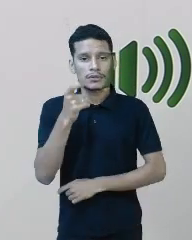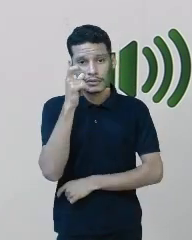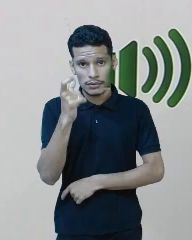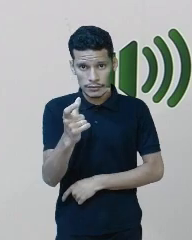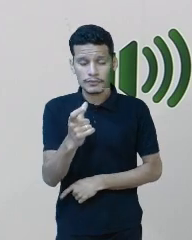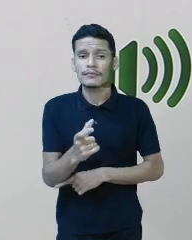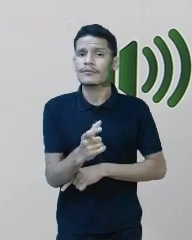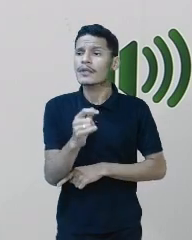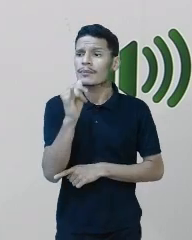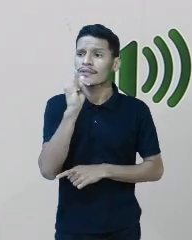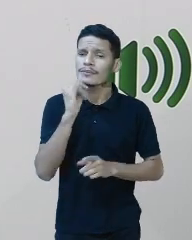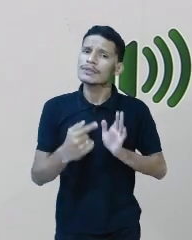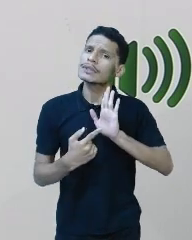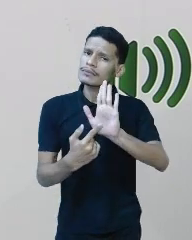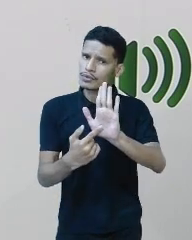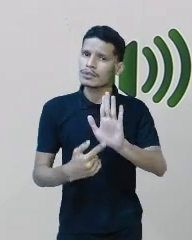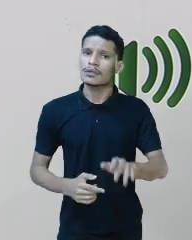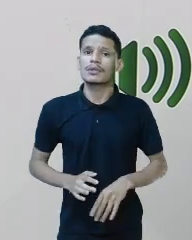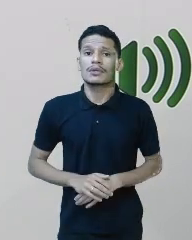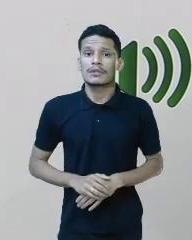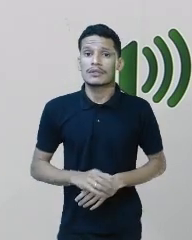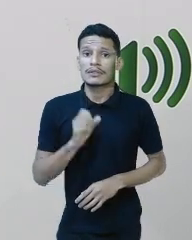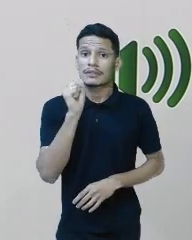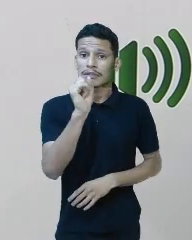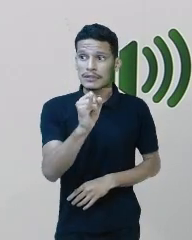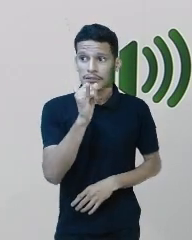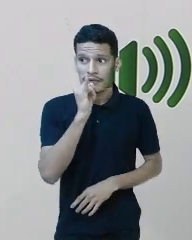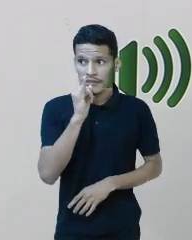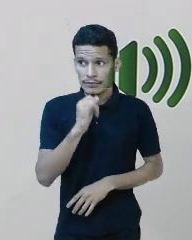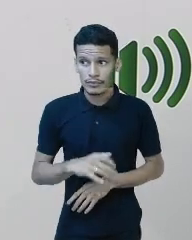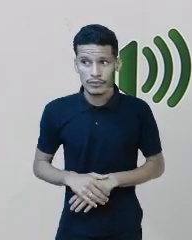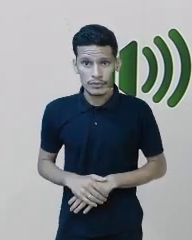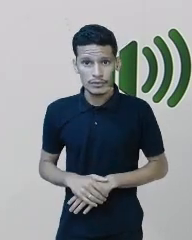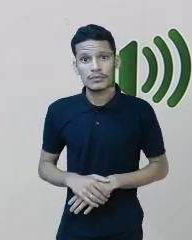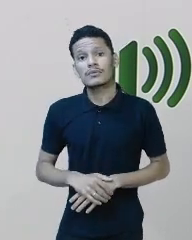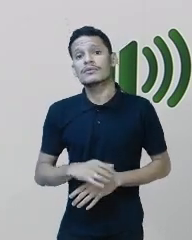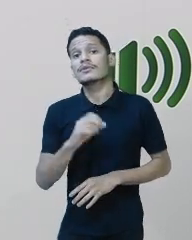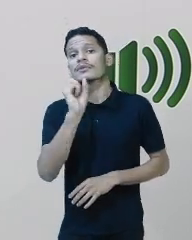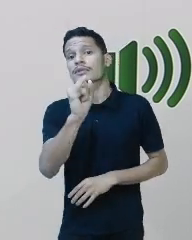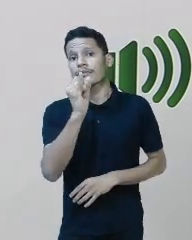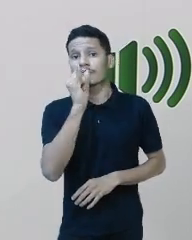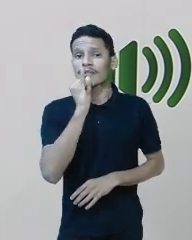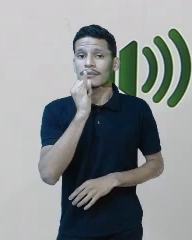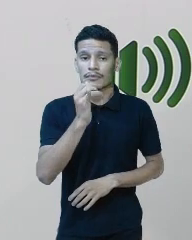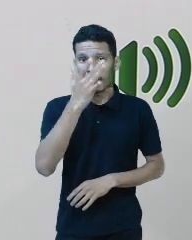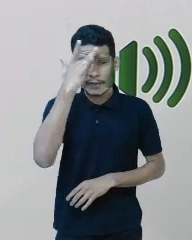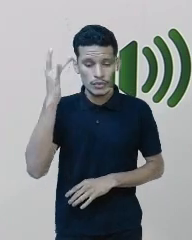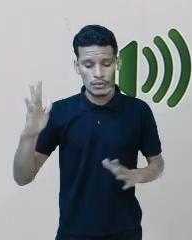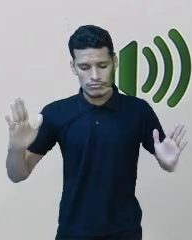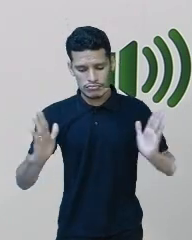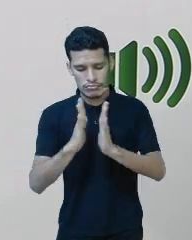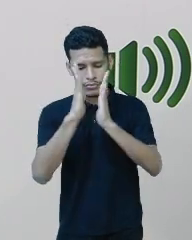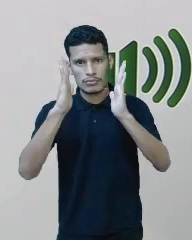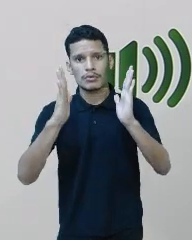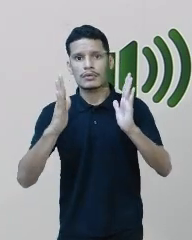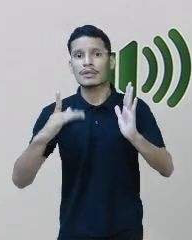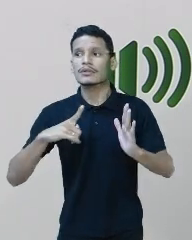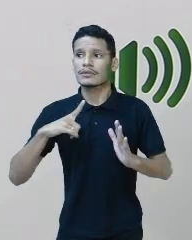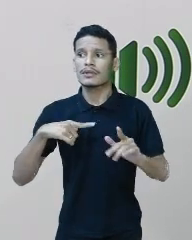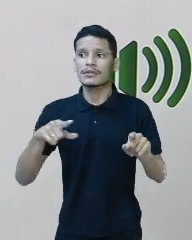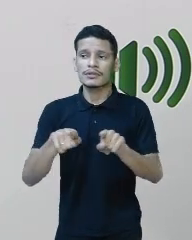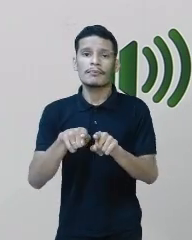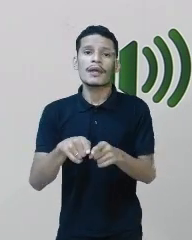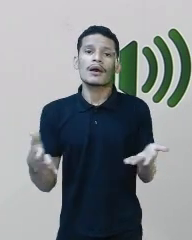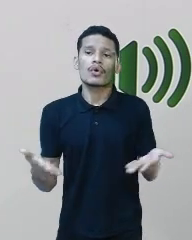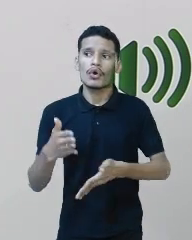ó, os exemplos, né? Quando você faz aquele Shegibá, né? Quando você faz aquele cumprimento agora, né, que a gente, por